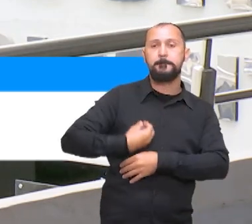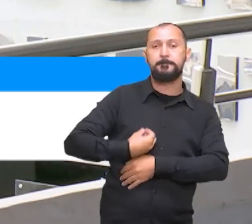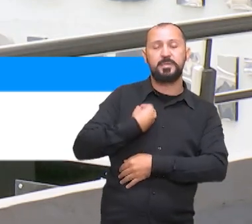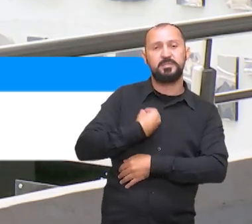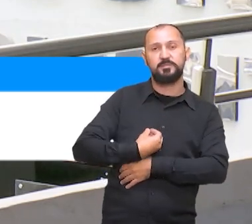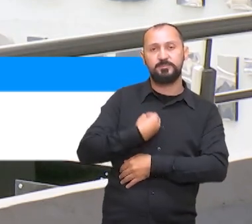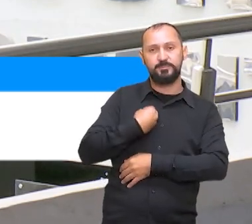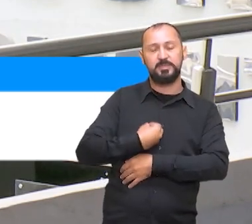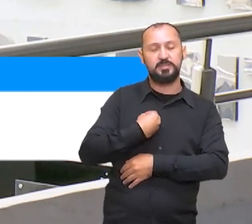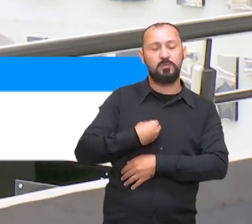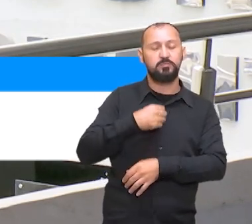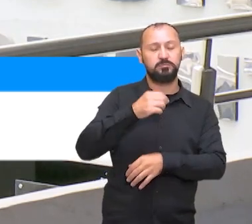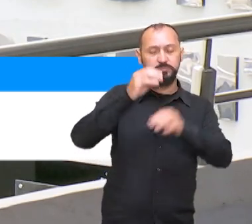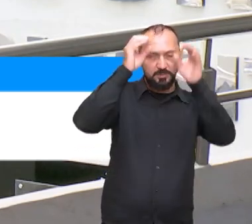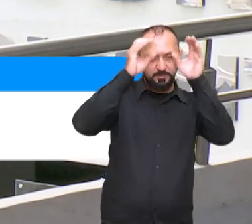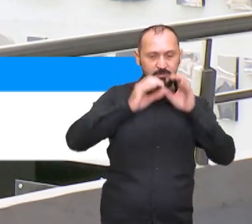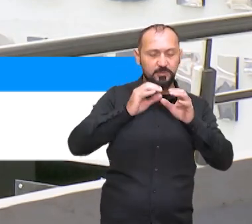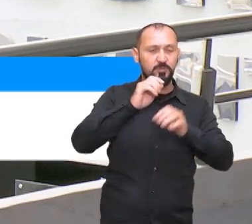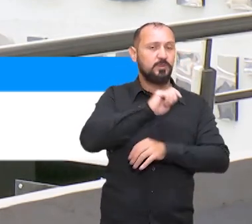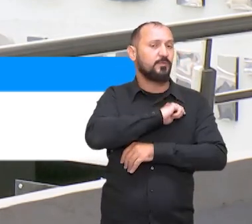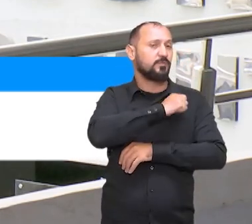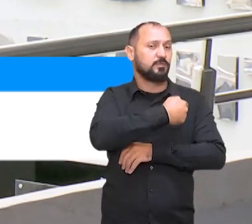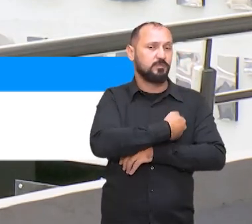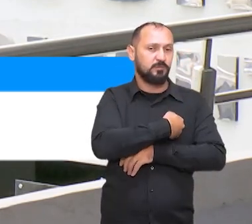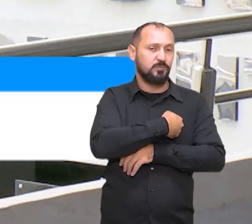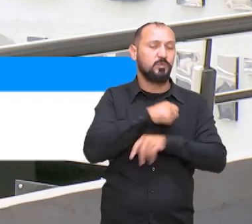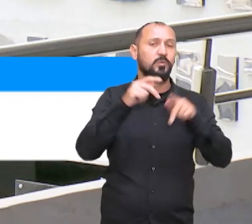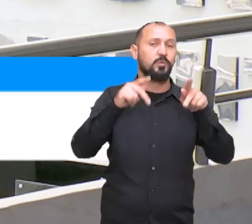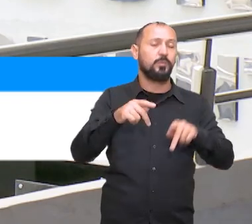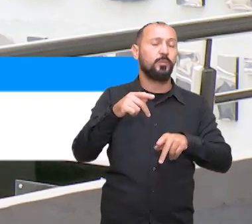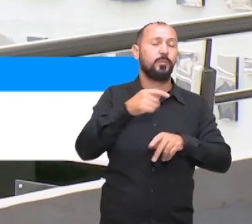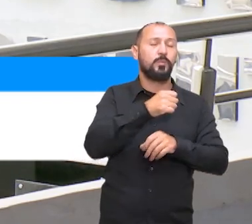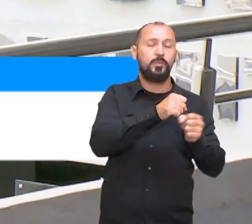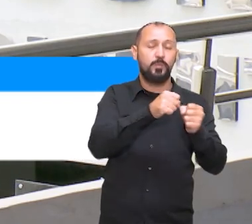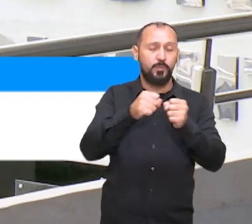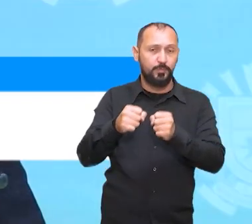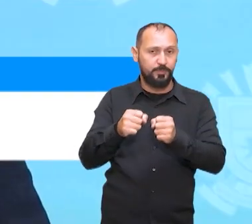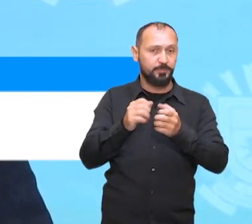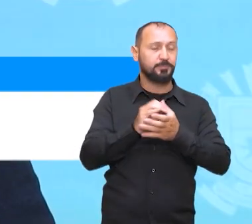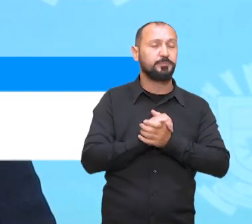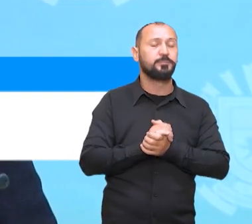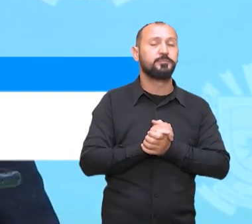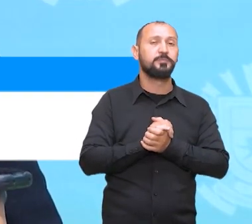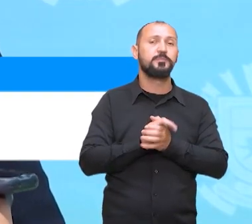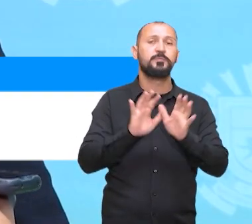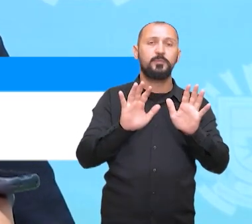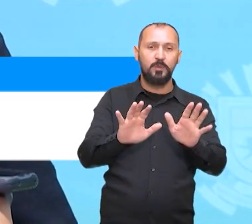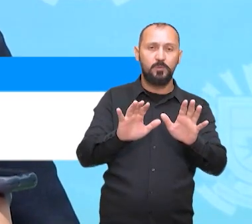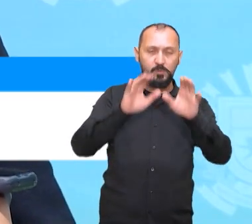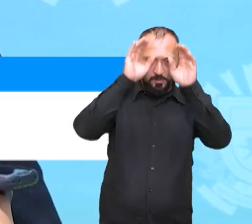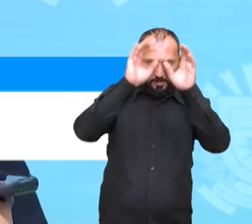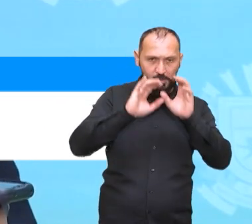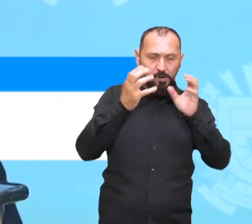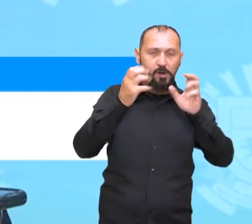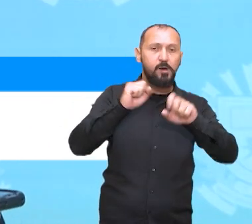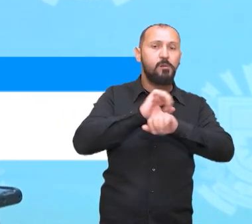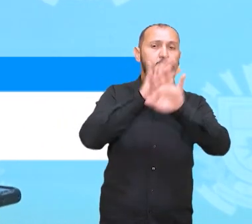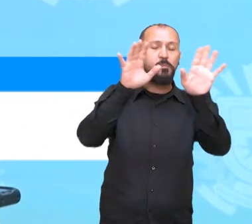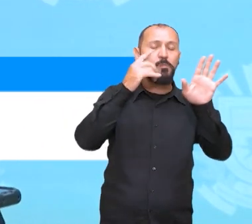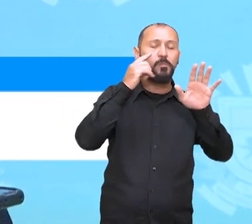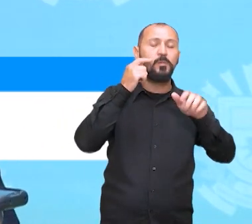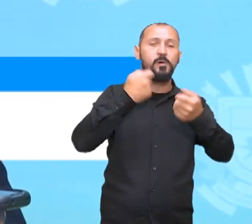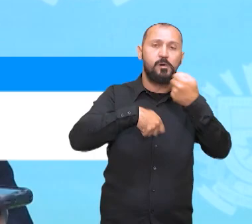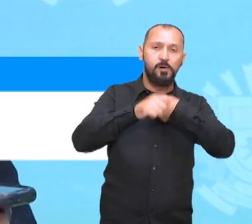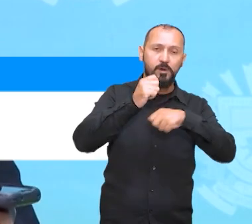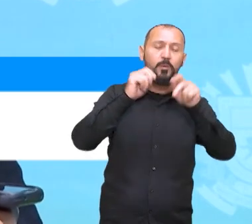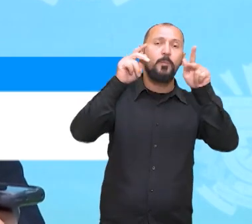incentivando a participação do cidadão na fiscalização do poder público. Com certeza, o cidadão quer transparência. Quando